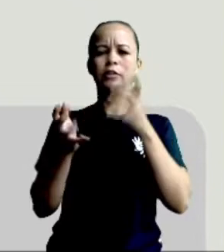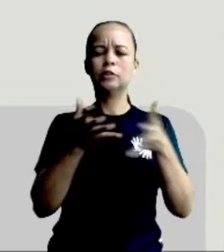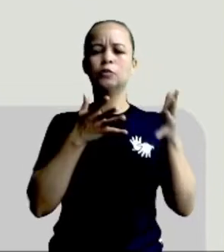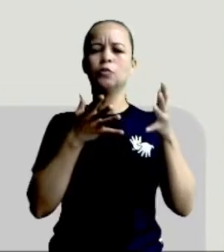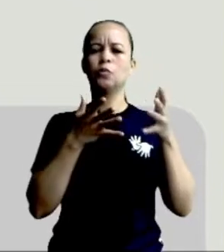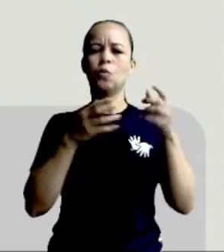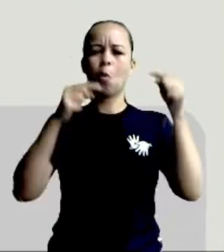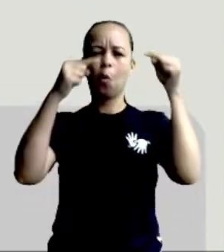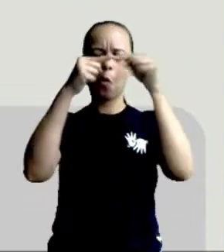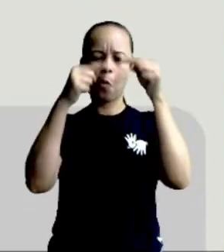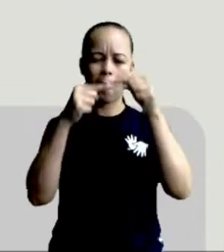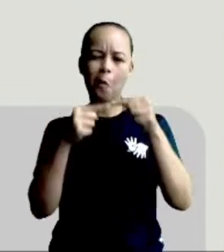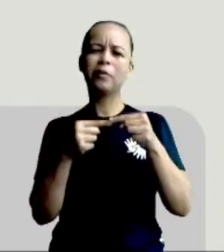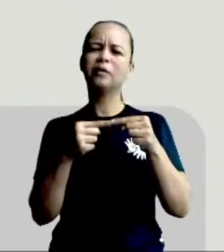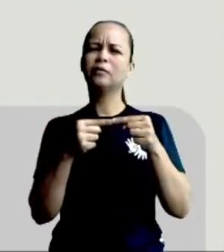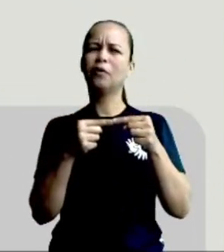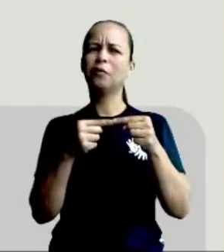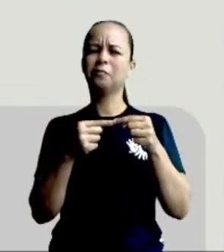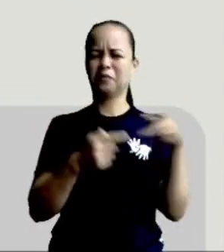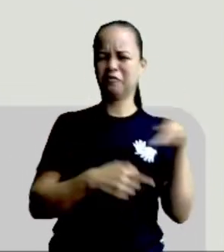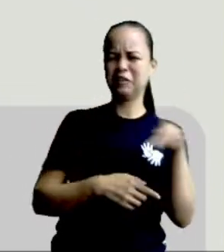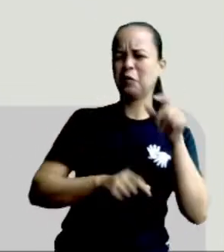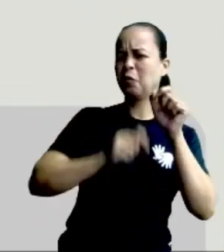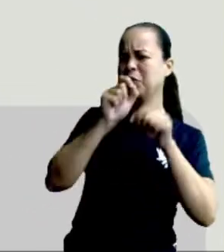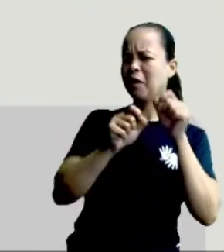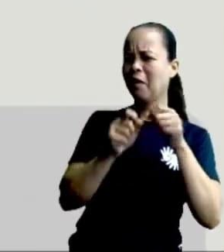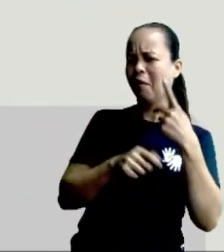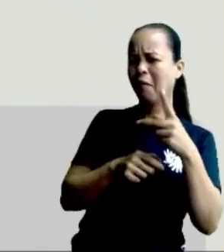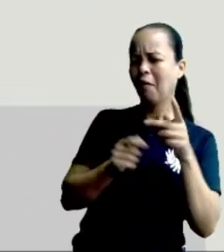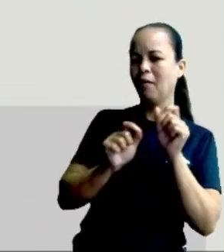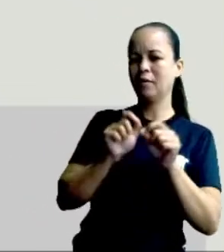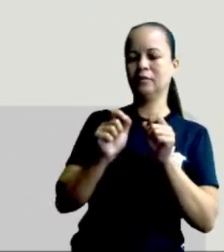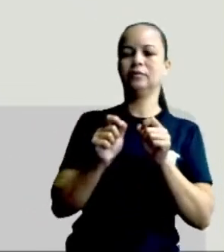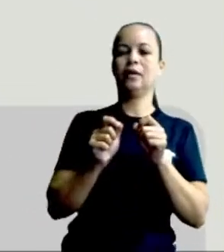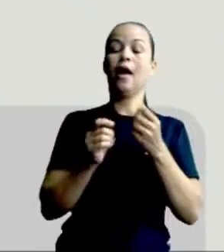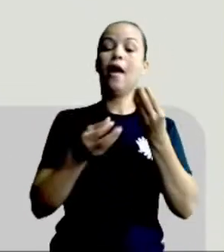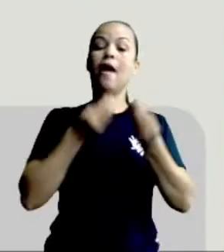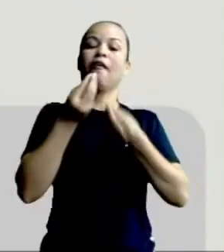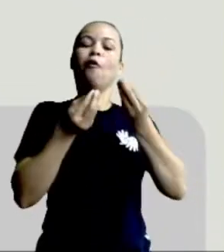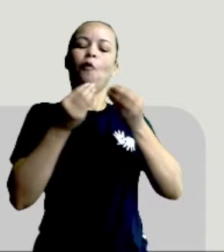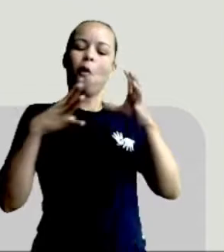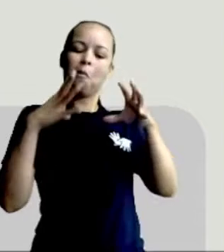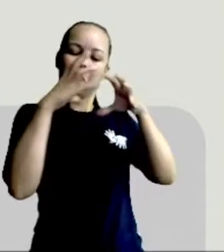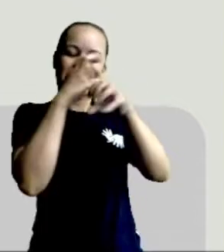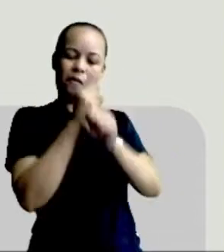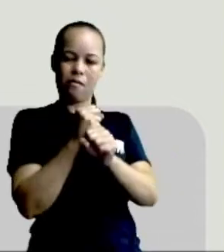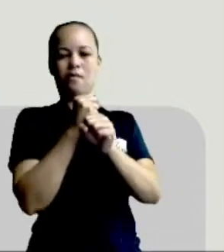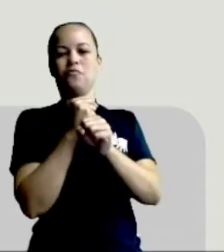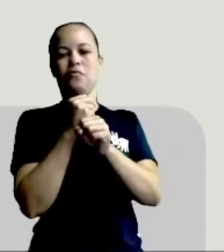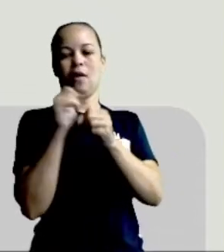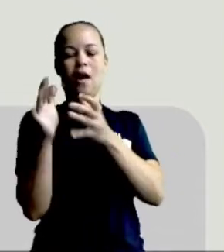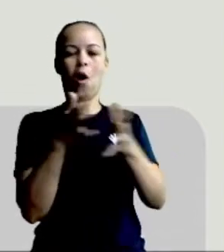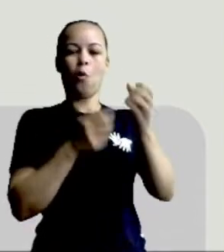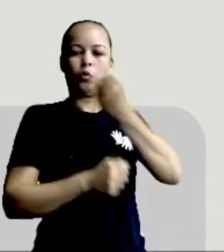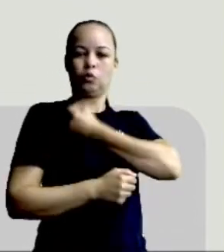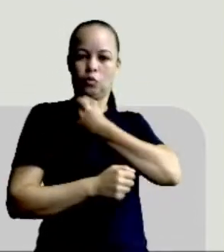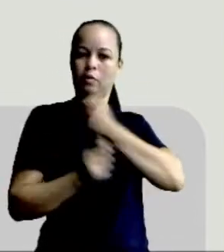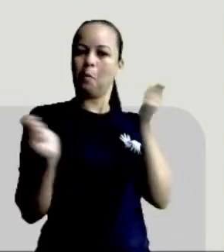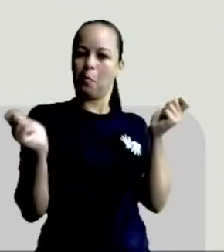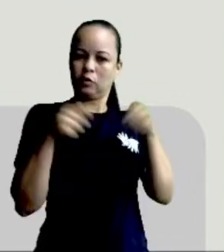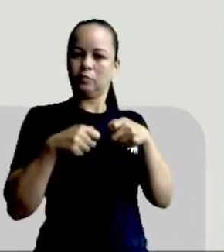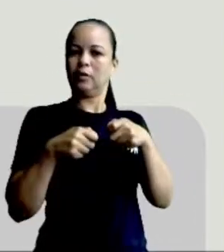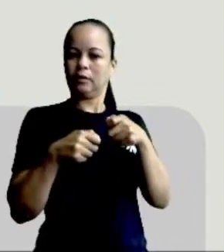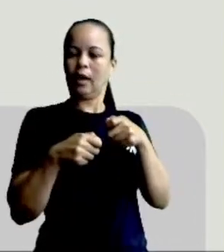combinatório. Opa, professora, o que é isso? É a maneira de calcular o número total de possibilidades